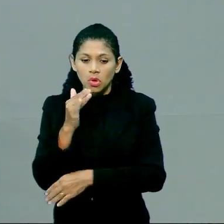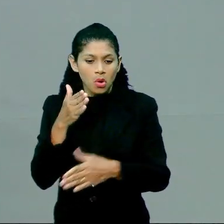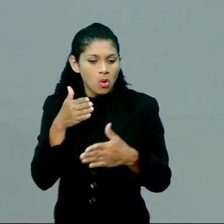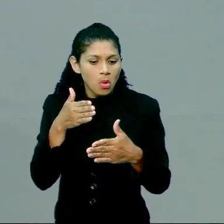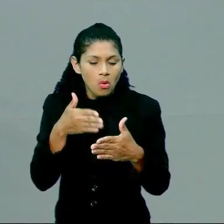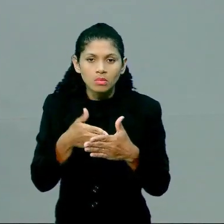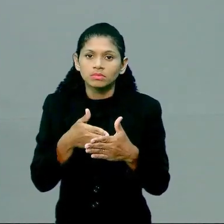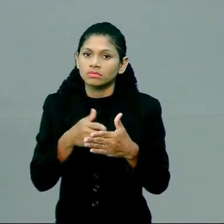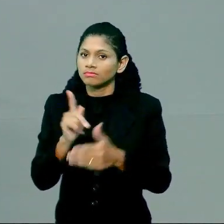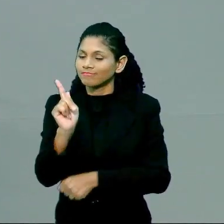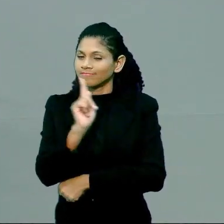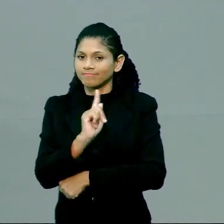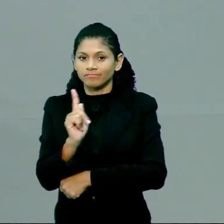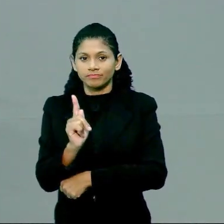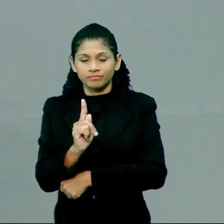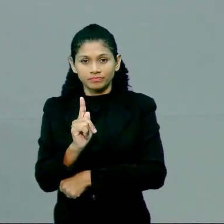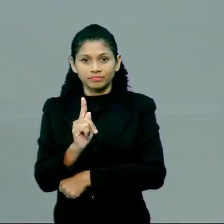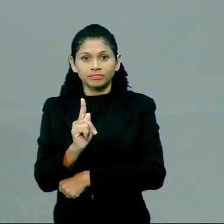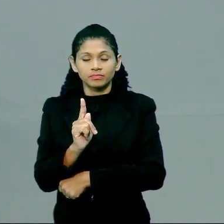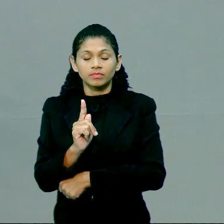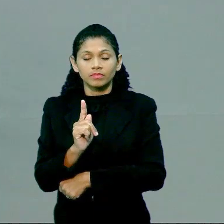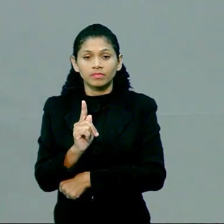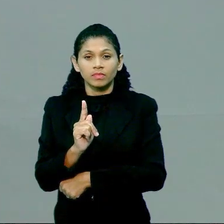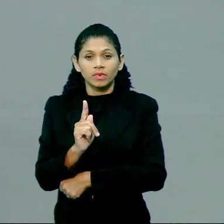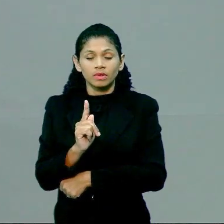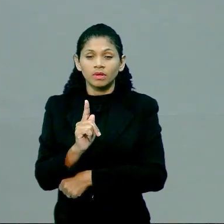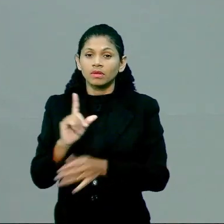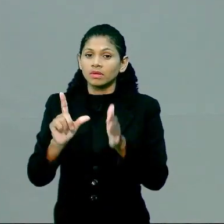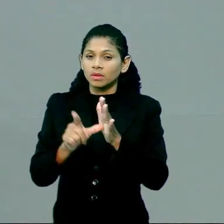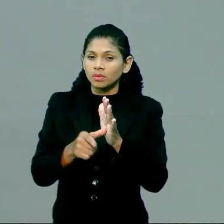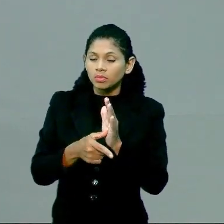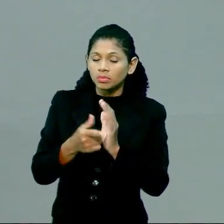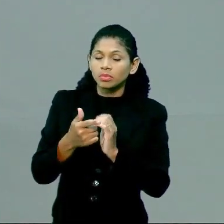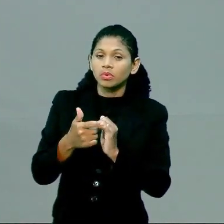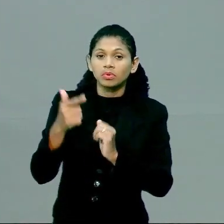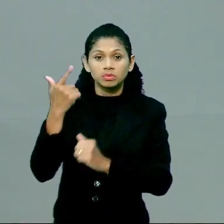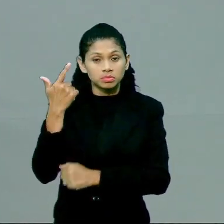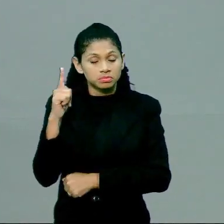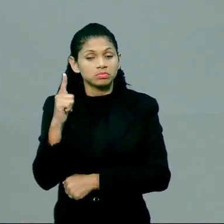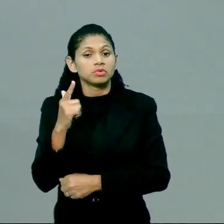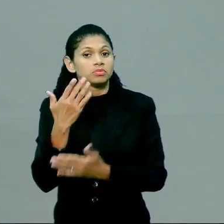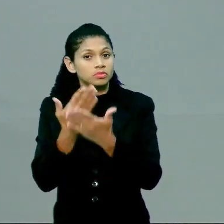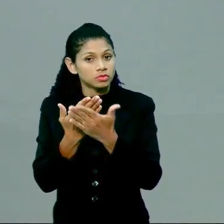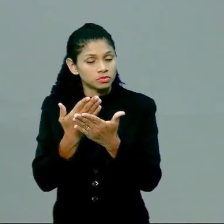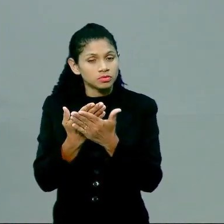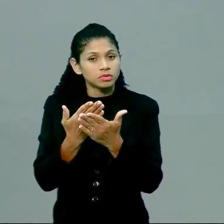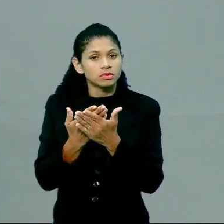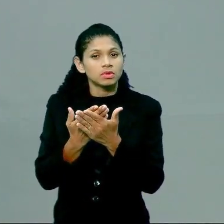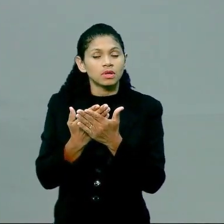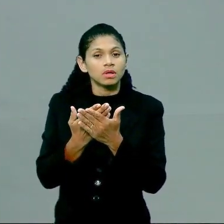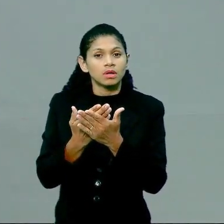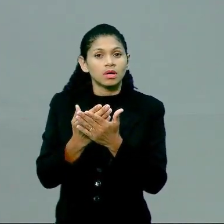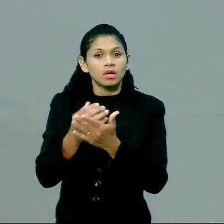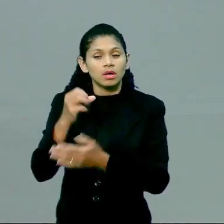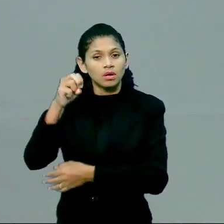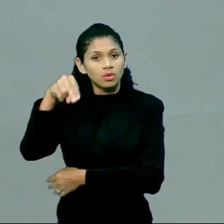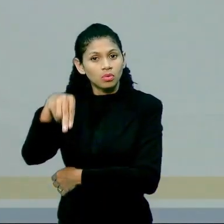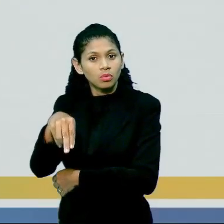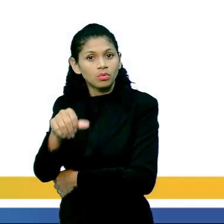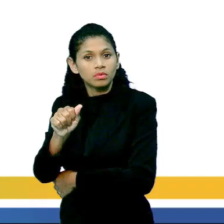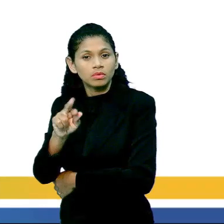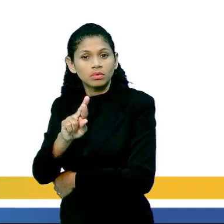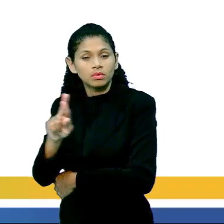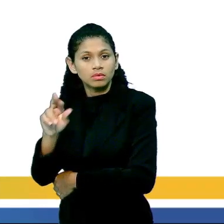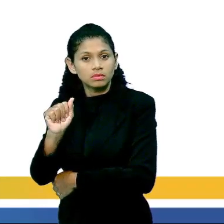claro isso vocês vão estudar nos elementos da narrativa tá galera da língua portuguesa também mas o narrador ele não participa que efetivamente